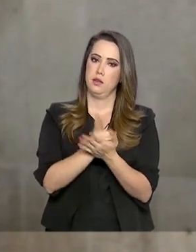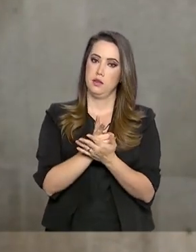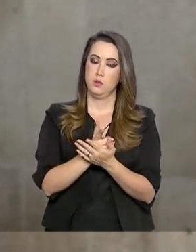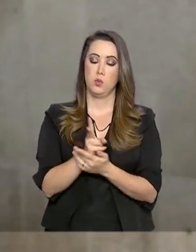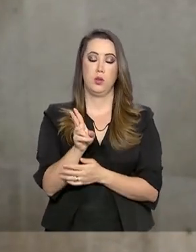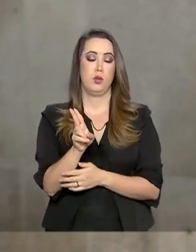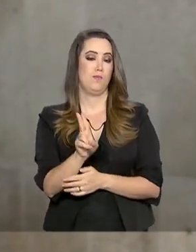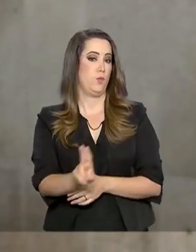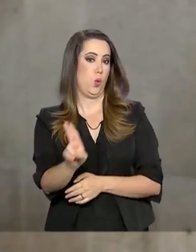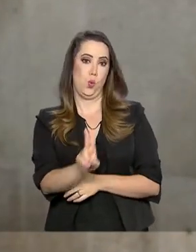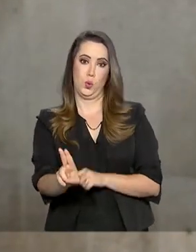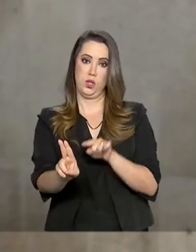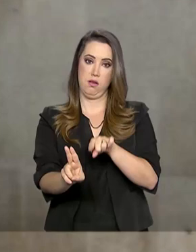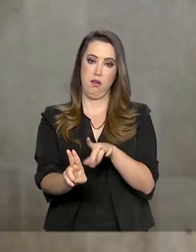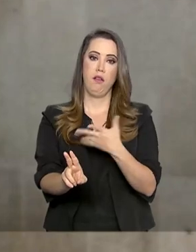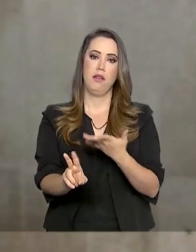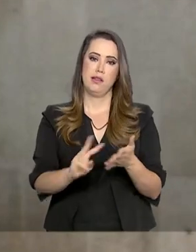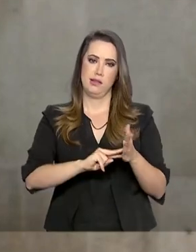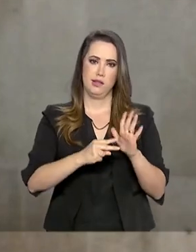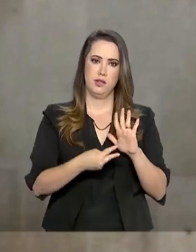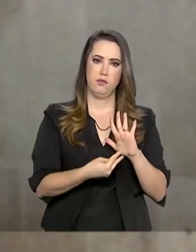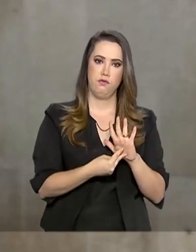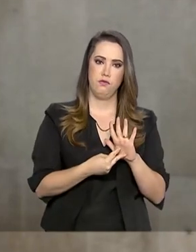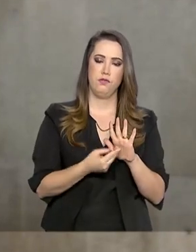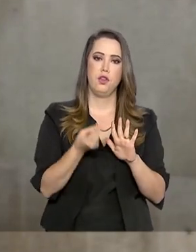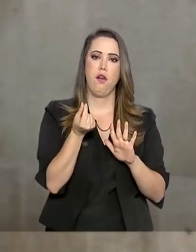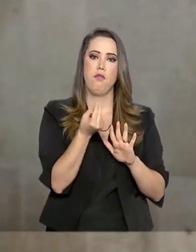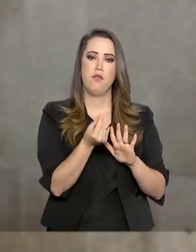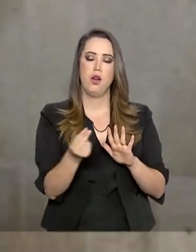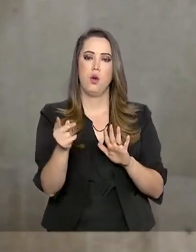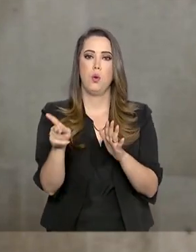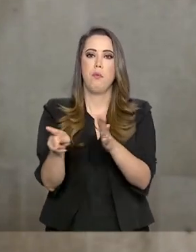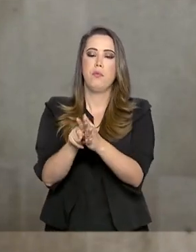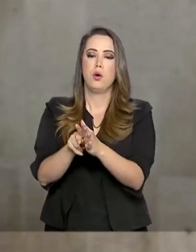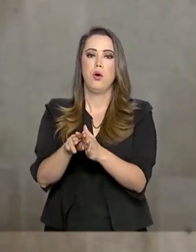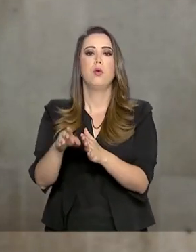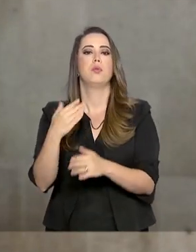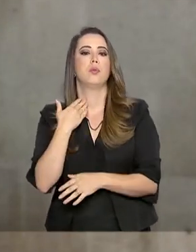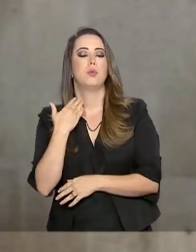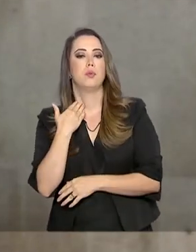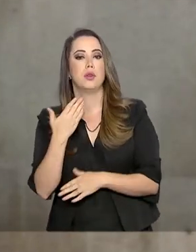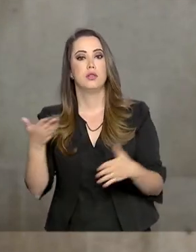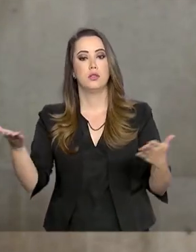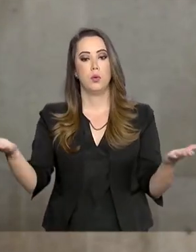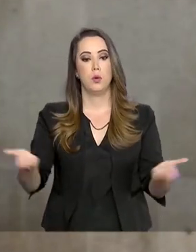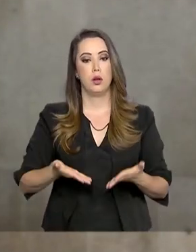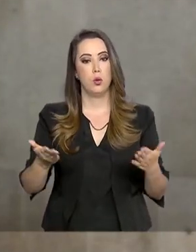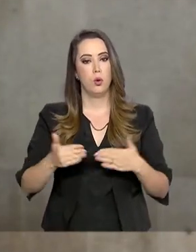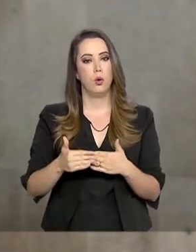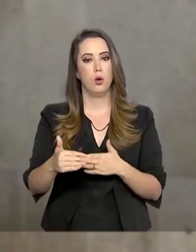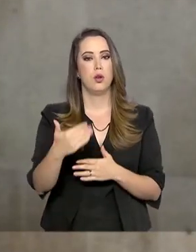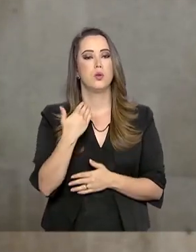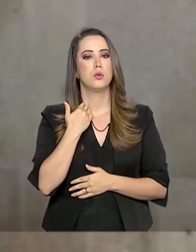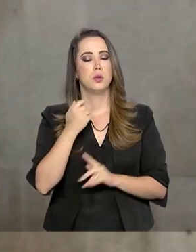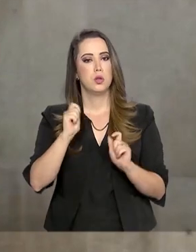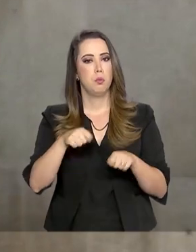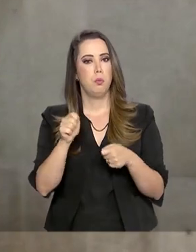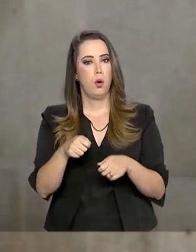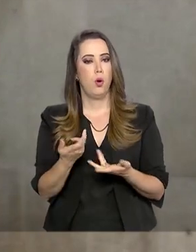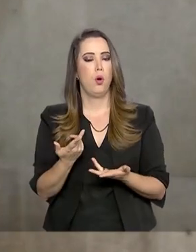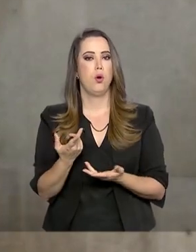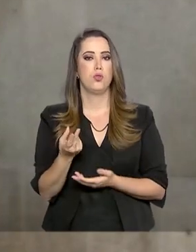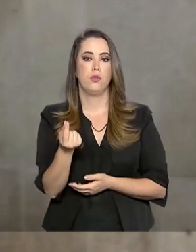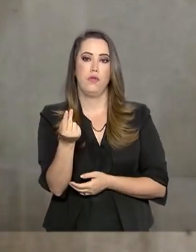utilizado, representa custo capital para a instituição. Por isso, a partir de agora, os bancos vão poder cobrar uma